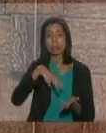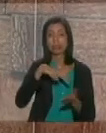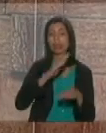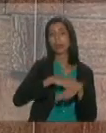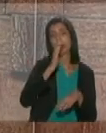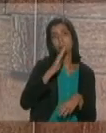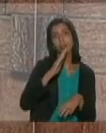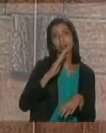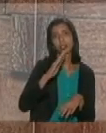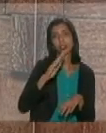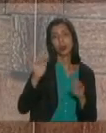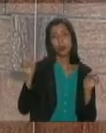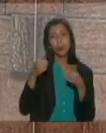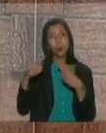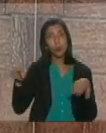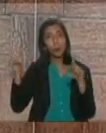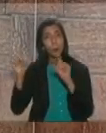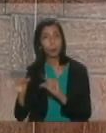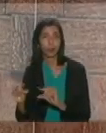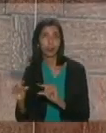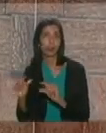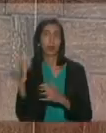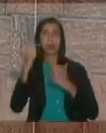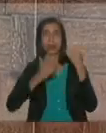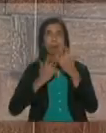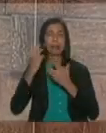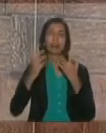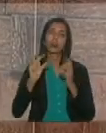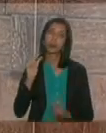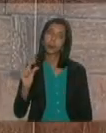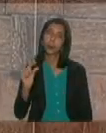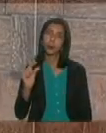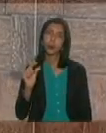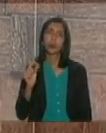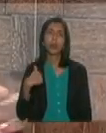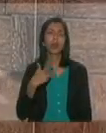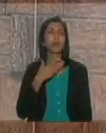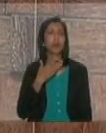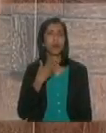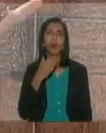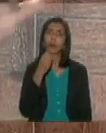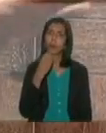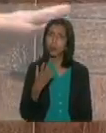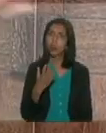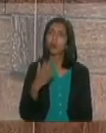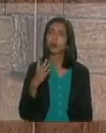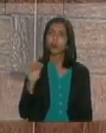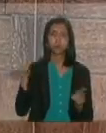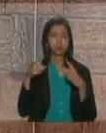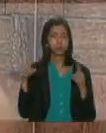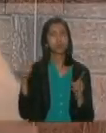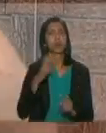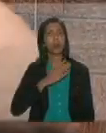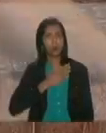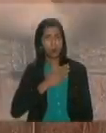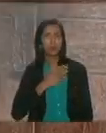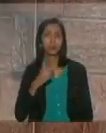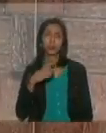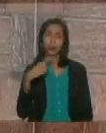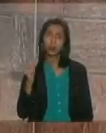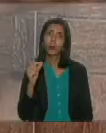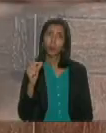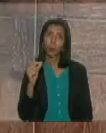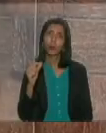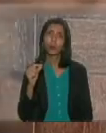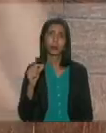muita fala, menos músicas, menos números cantados. Eu sou muito afinada, o diretor musical me adorava, assim, bota a Cláudia segurando uma nota